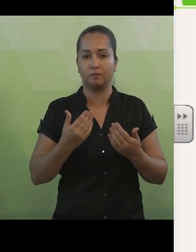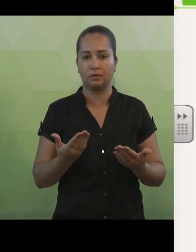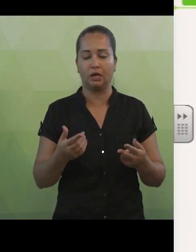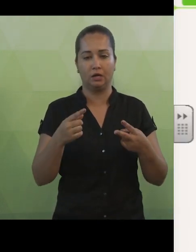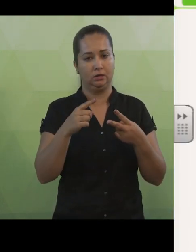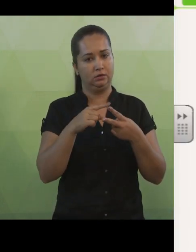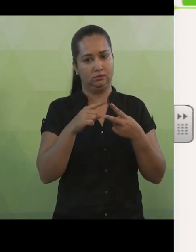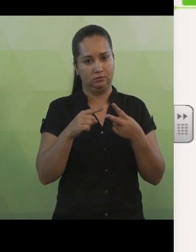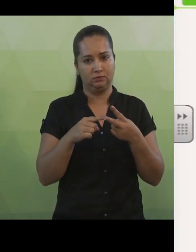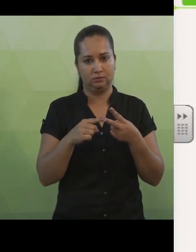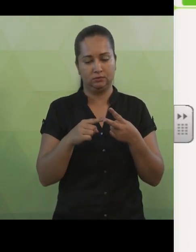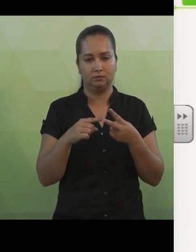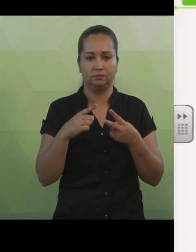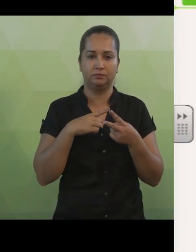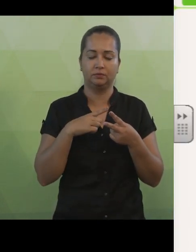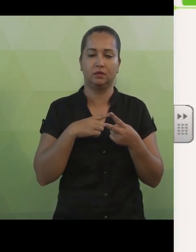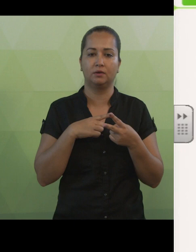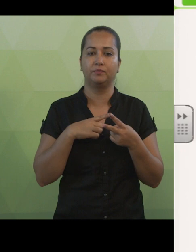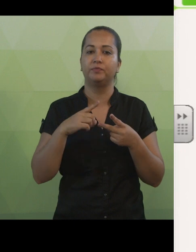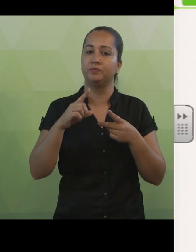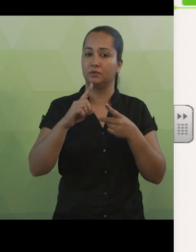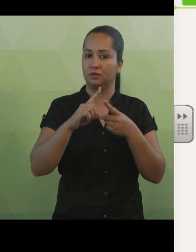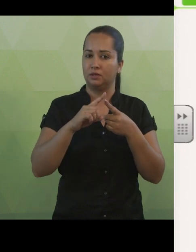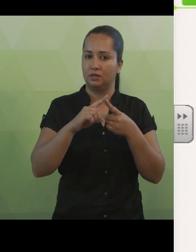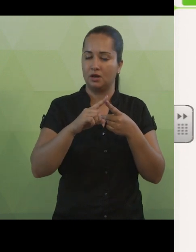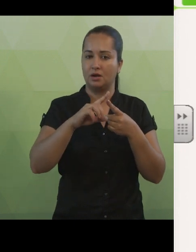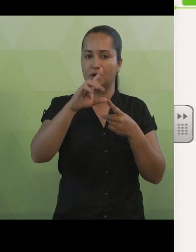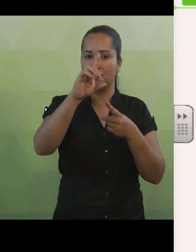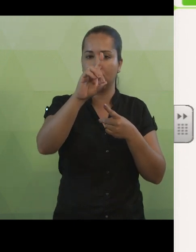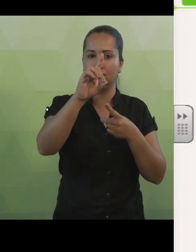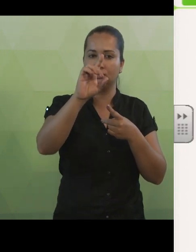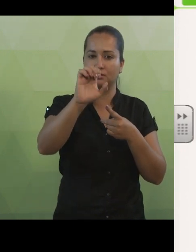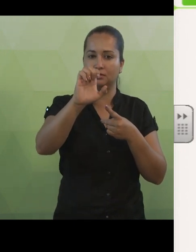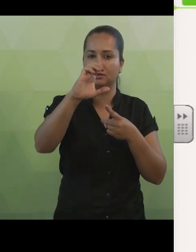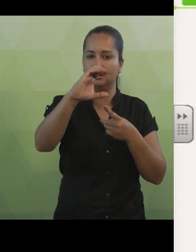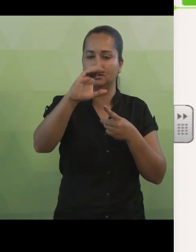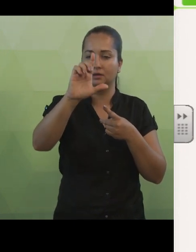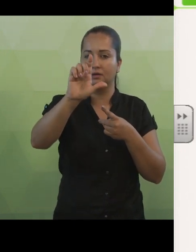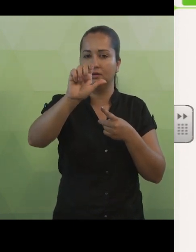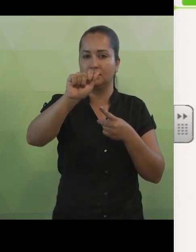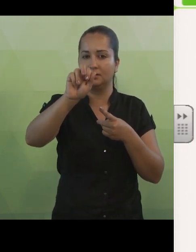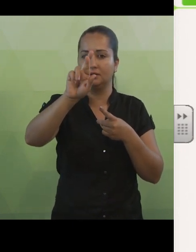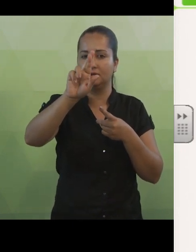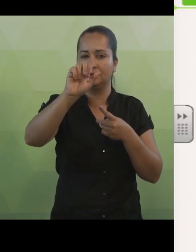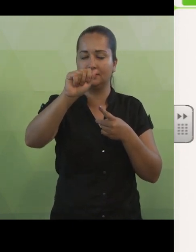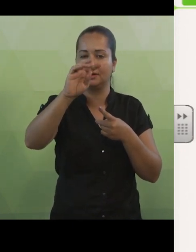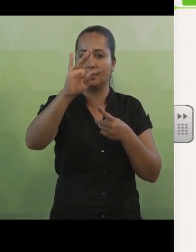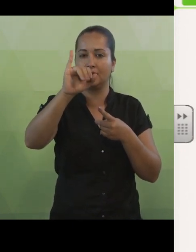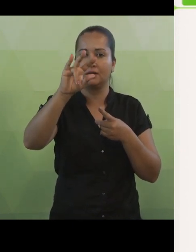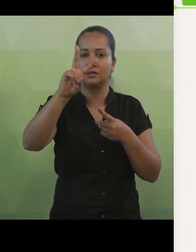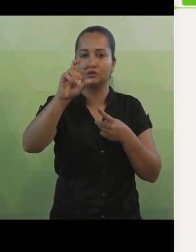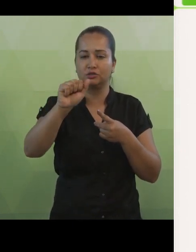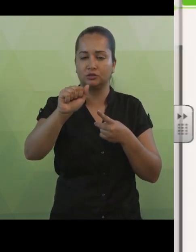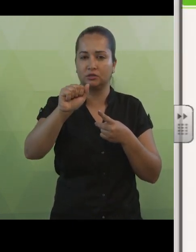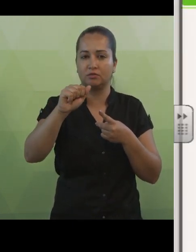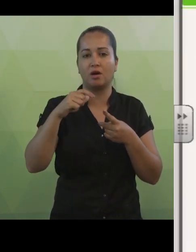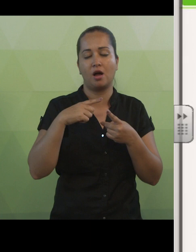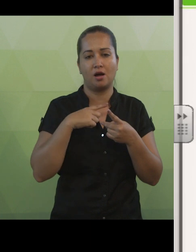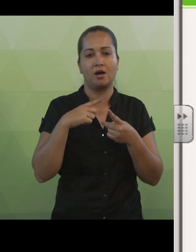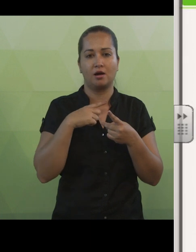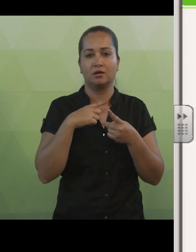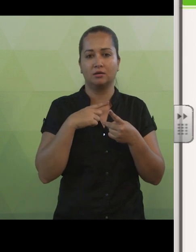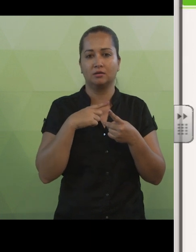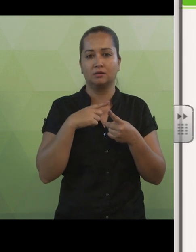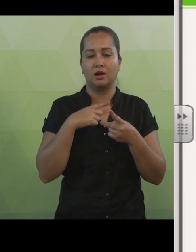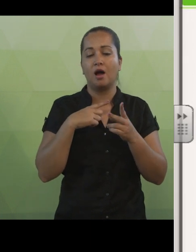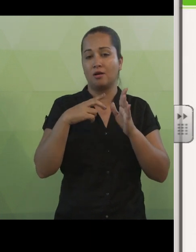Então, os tipos de restrições, elas podem ser as restrições declarativas, que utilizam de restrições que são